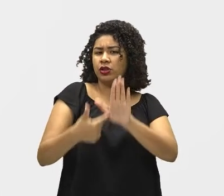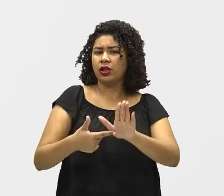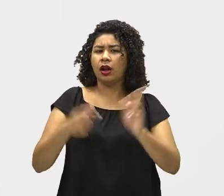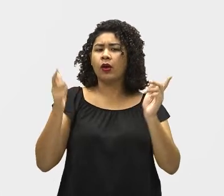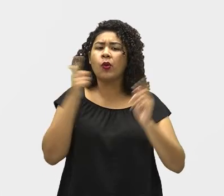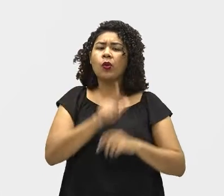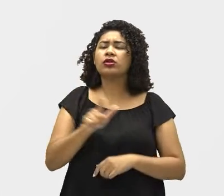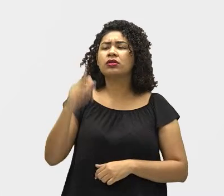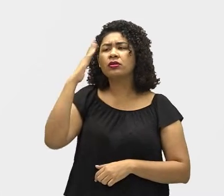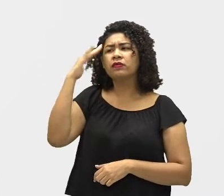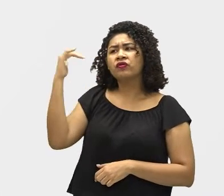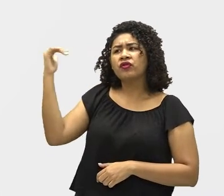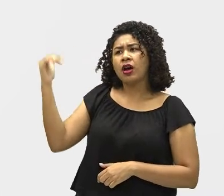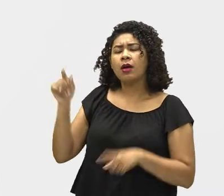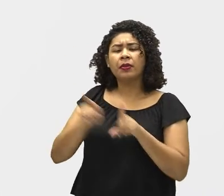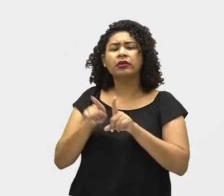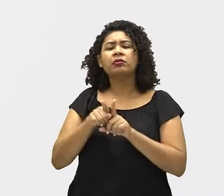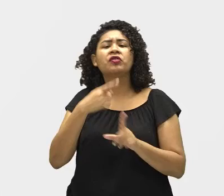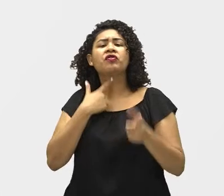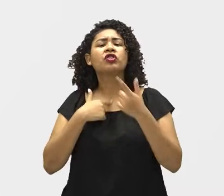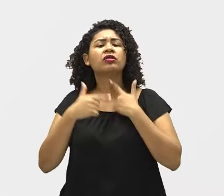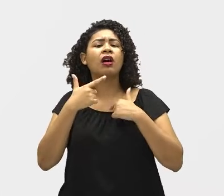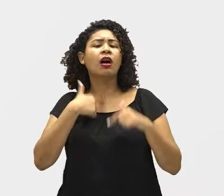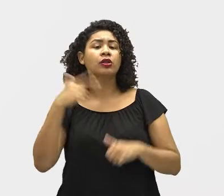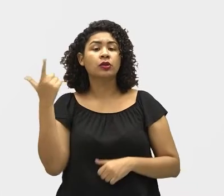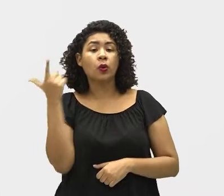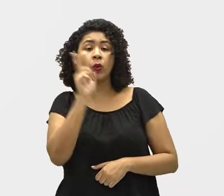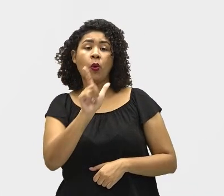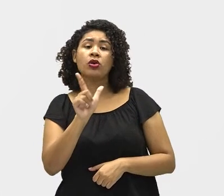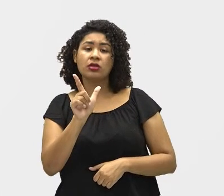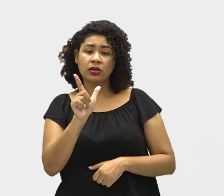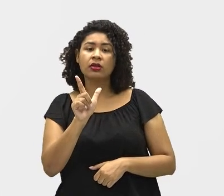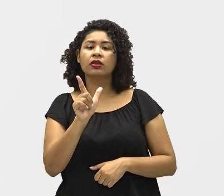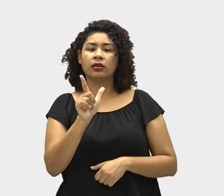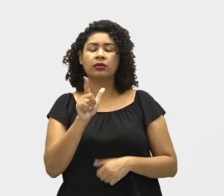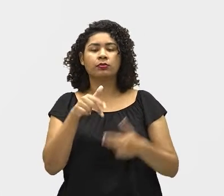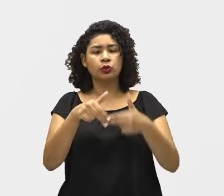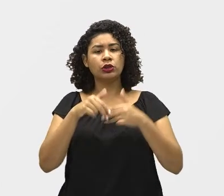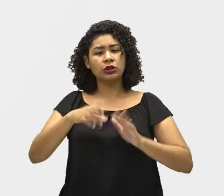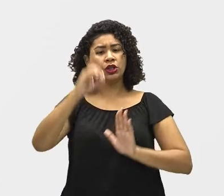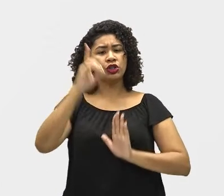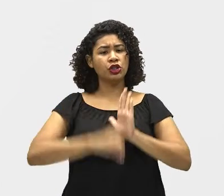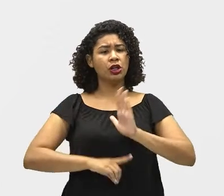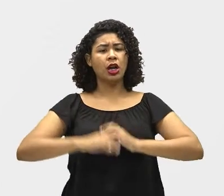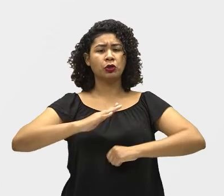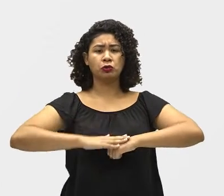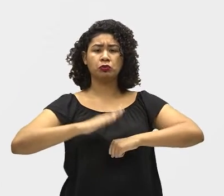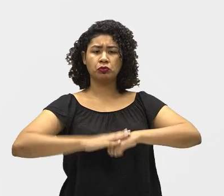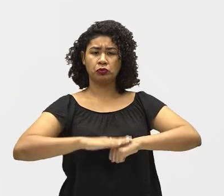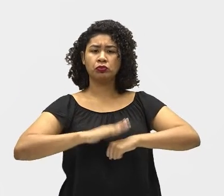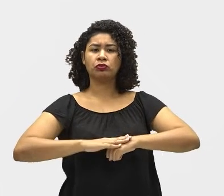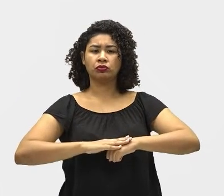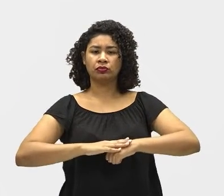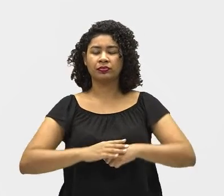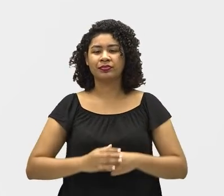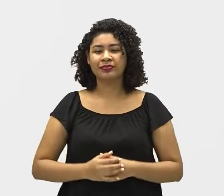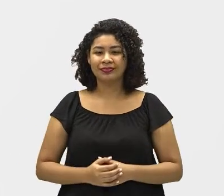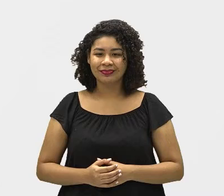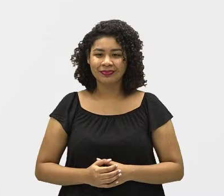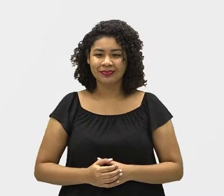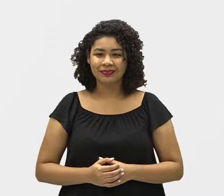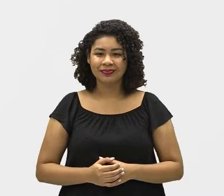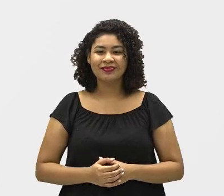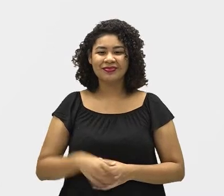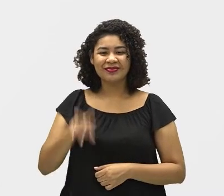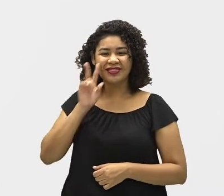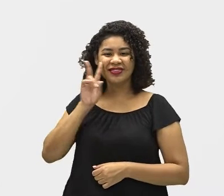suas ambições, através da concepção de que o direito individual estava acima do direito coletivo. E é